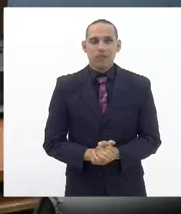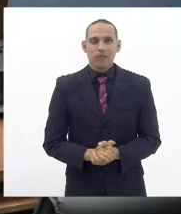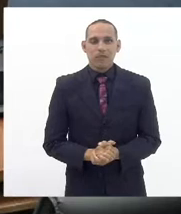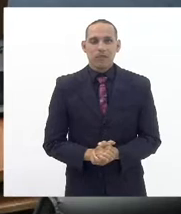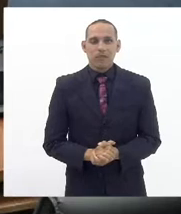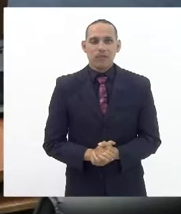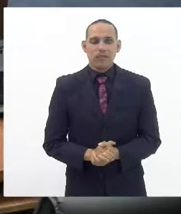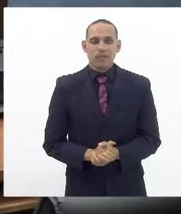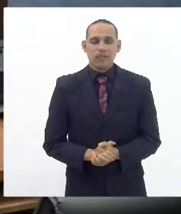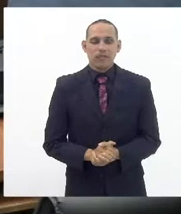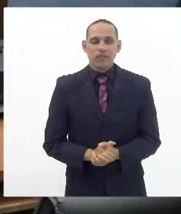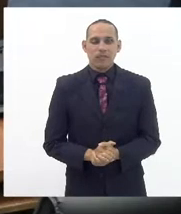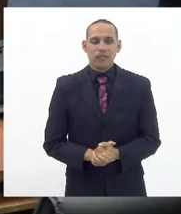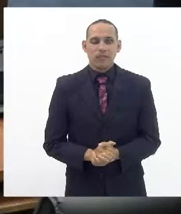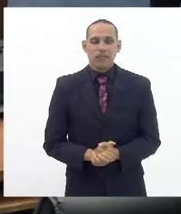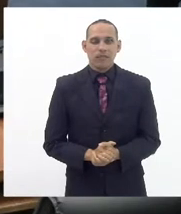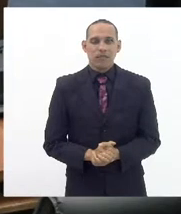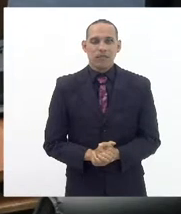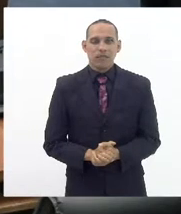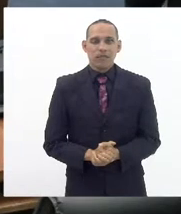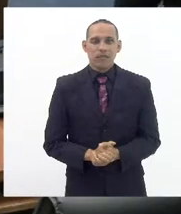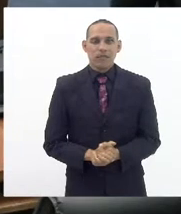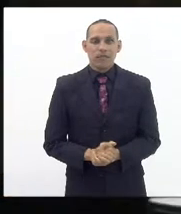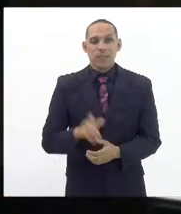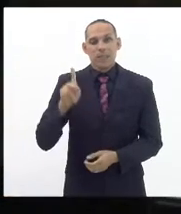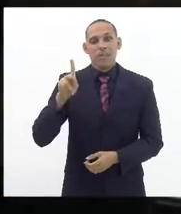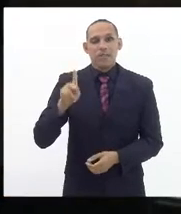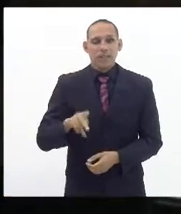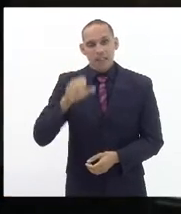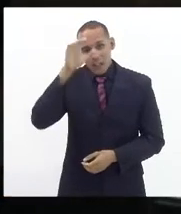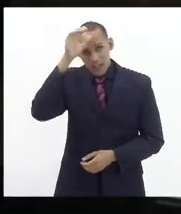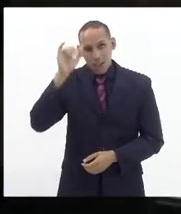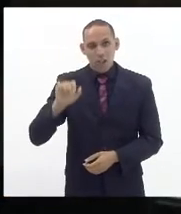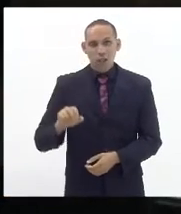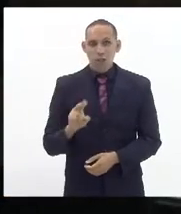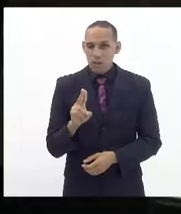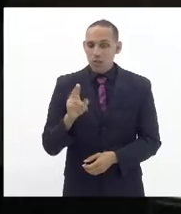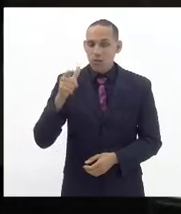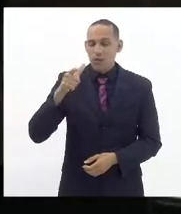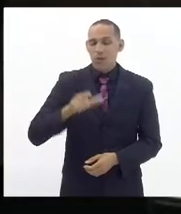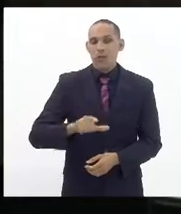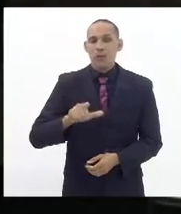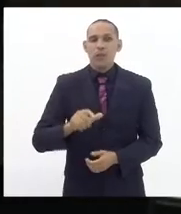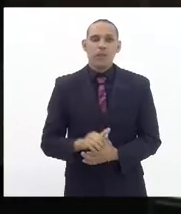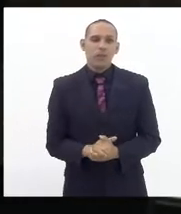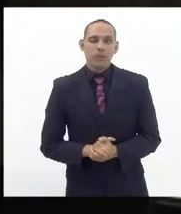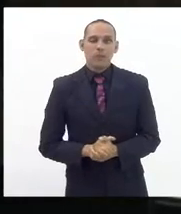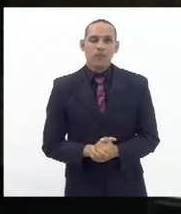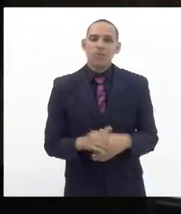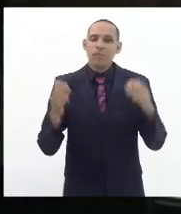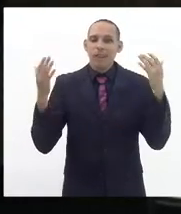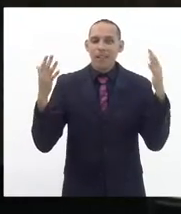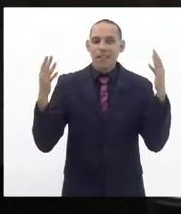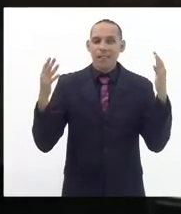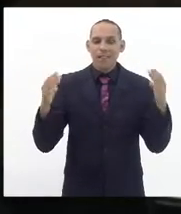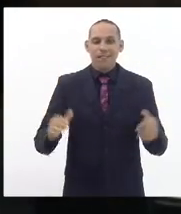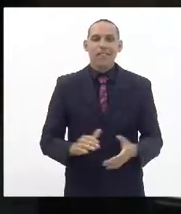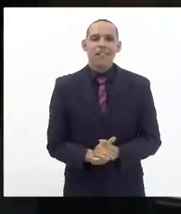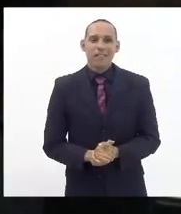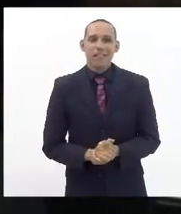Presidente Tiaju, mais uma vez aplaudir aqui